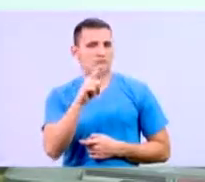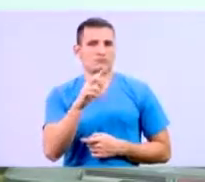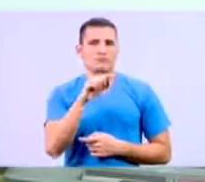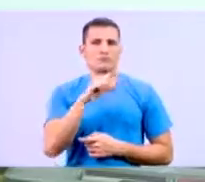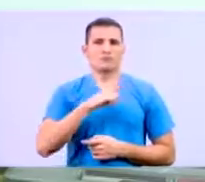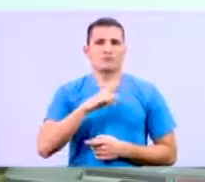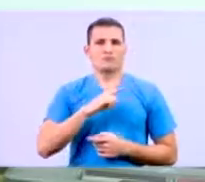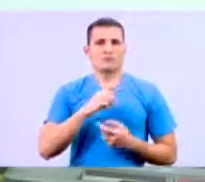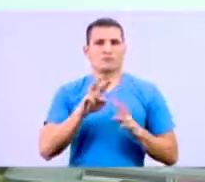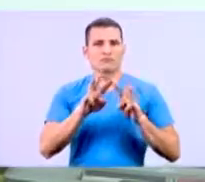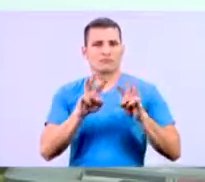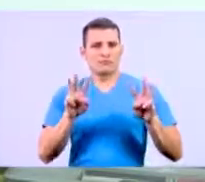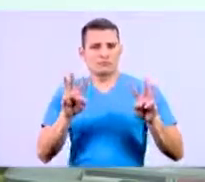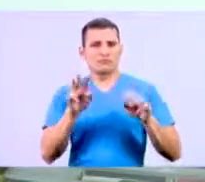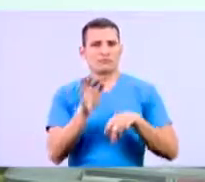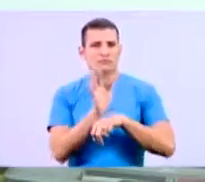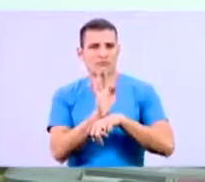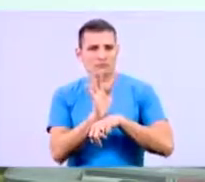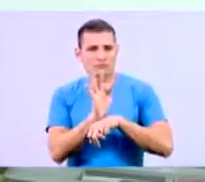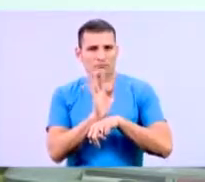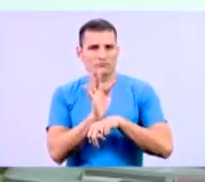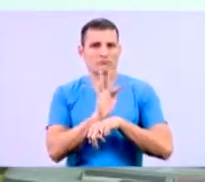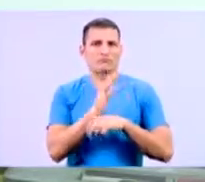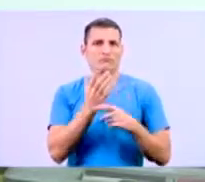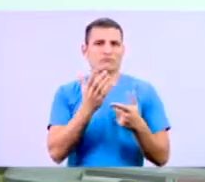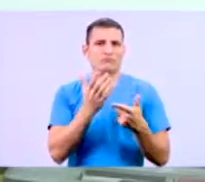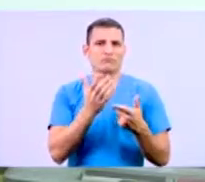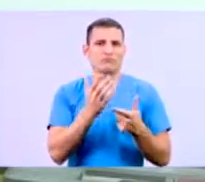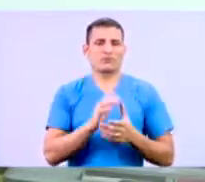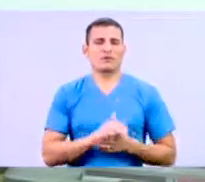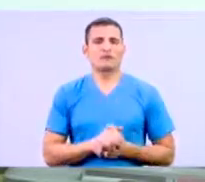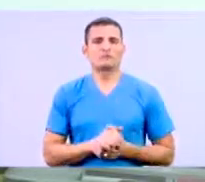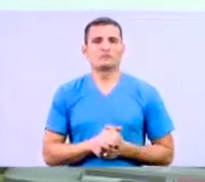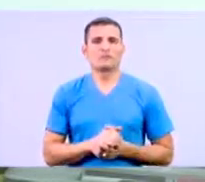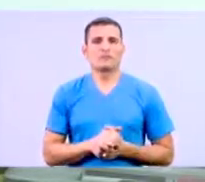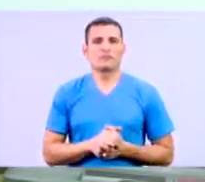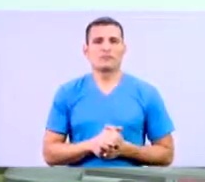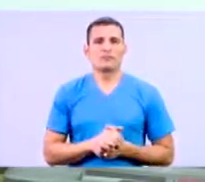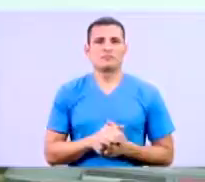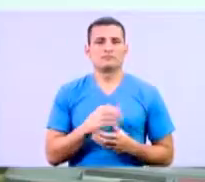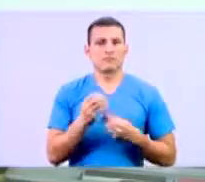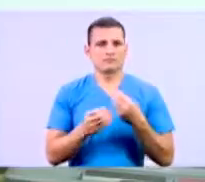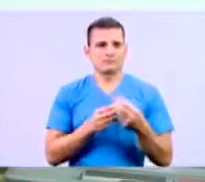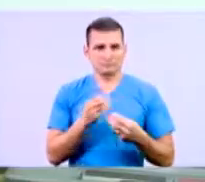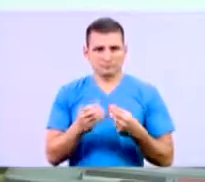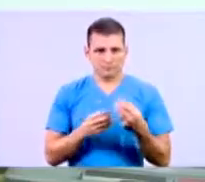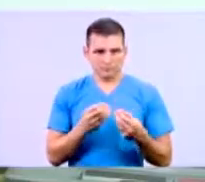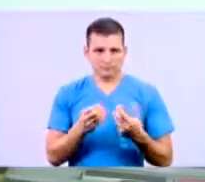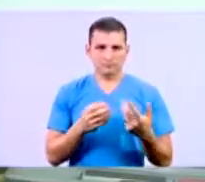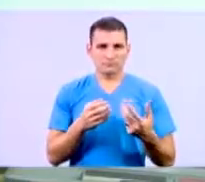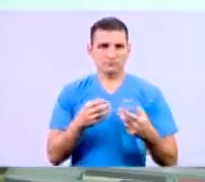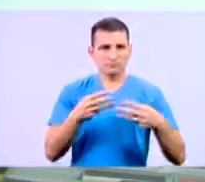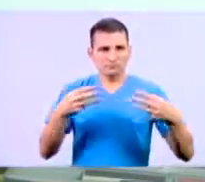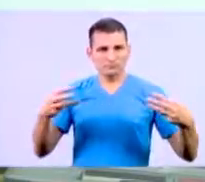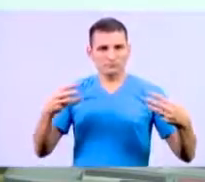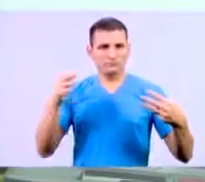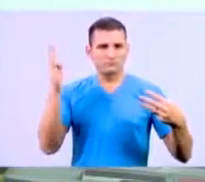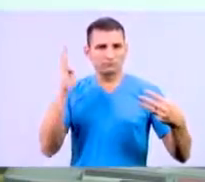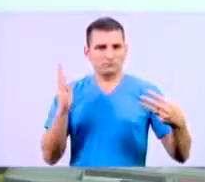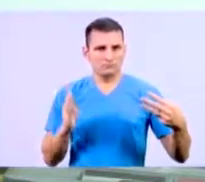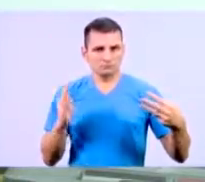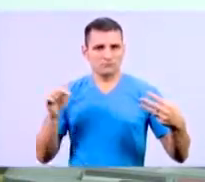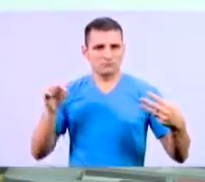vê filmes online, né, através de streaming, que como o tráfego brasileiro começou a subir